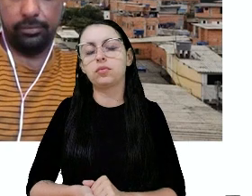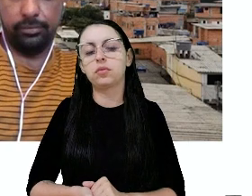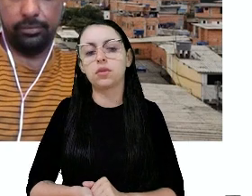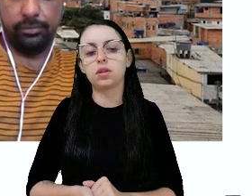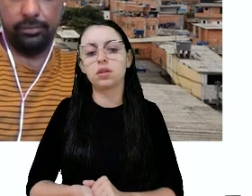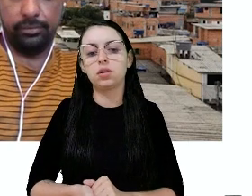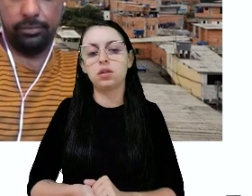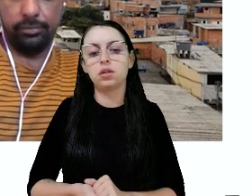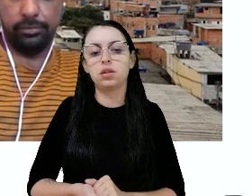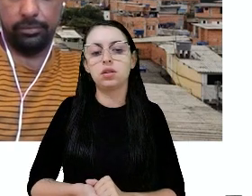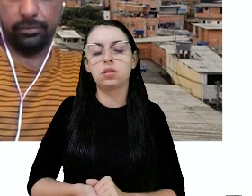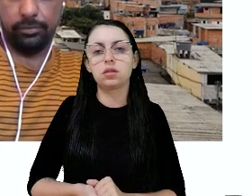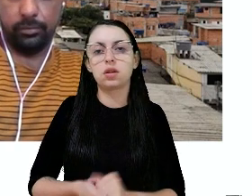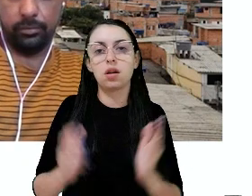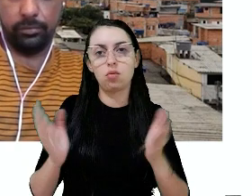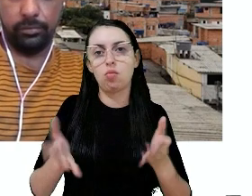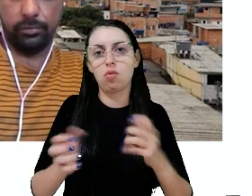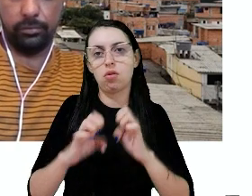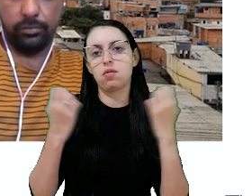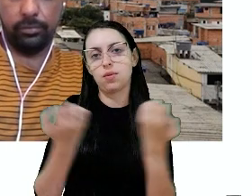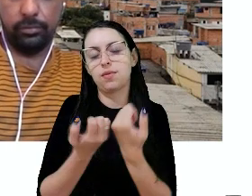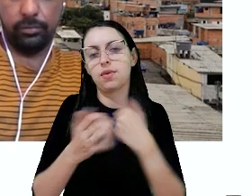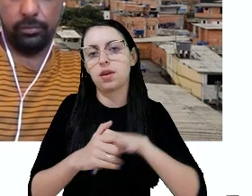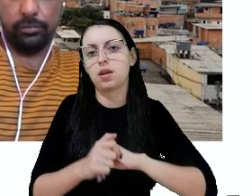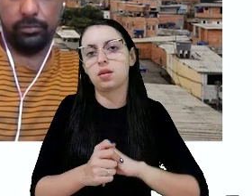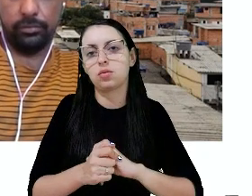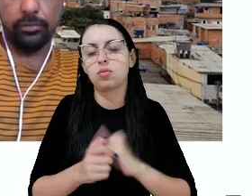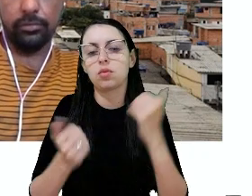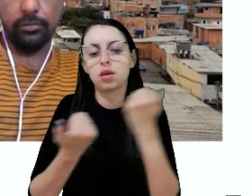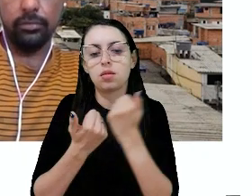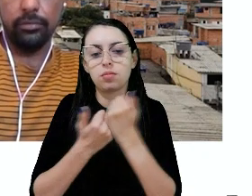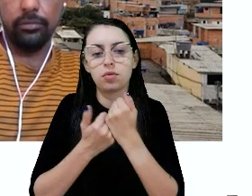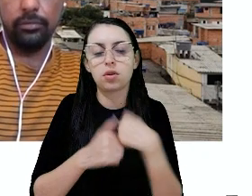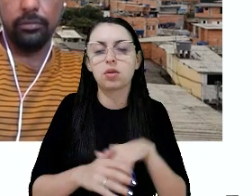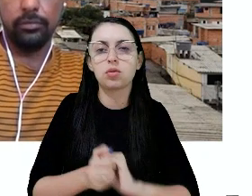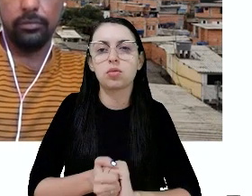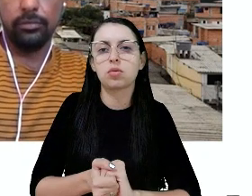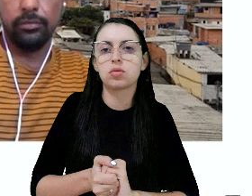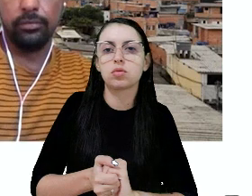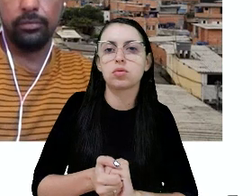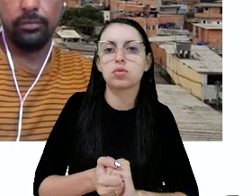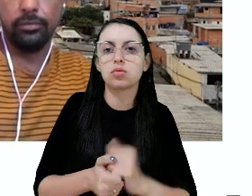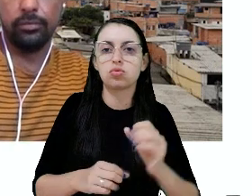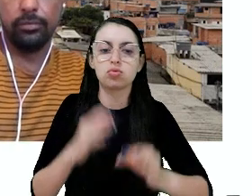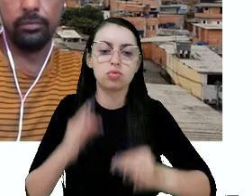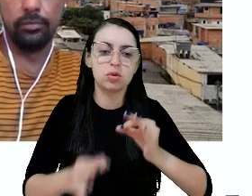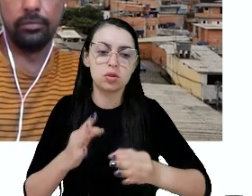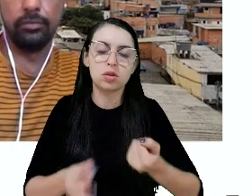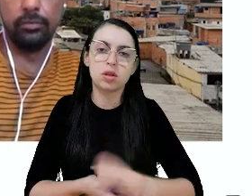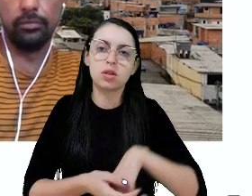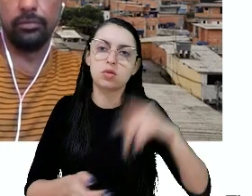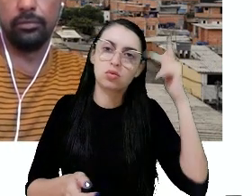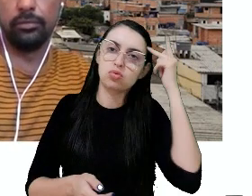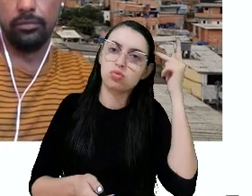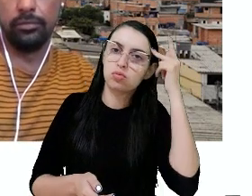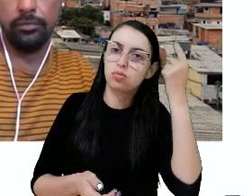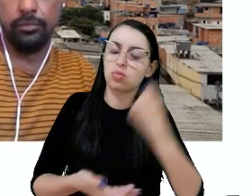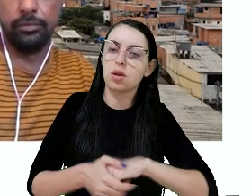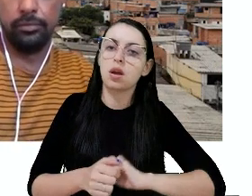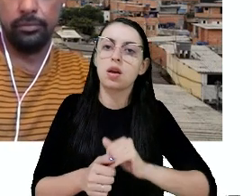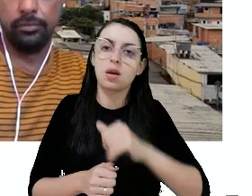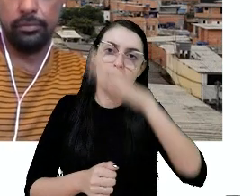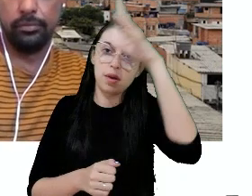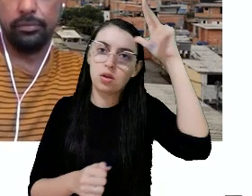Nós contamos neste evento com o apoio da AJUFESP, que é a Associação dos Juízes Federais de São Paulo e Mato Grosso do